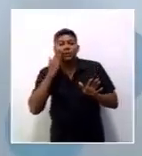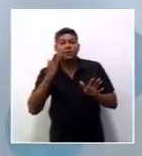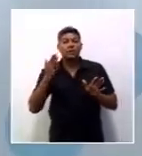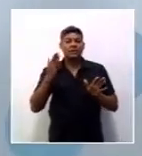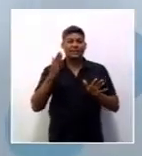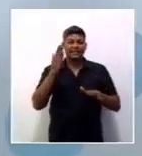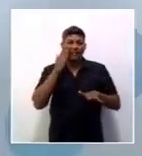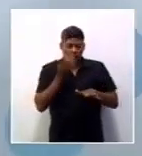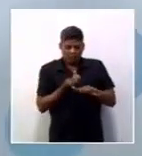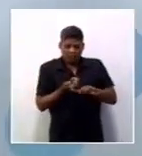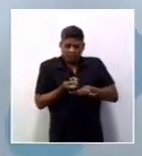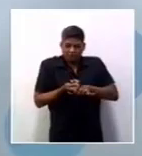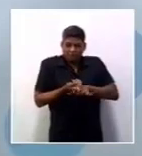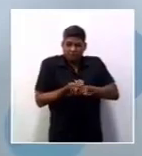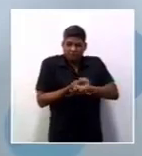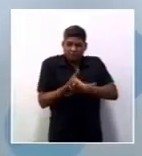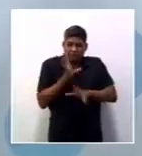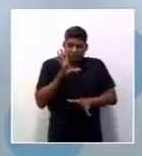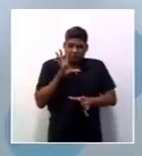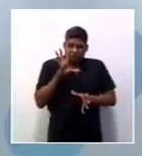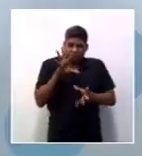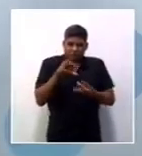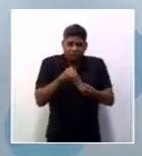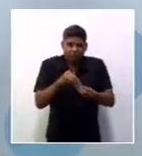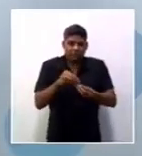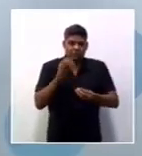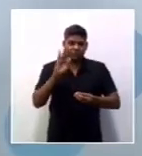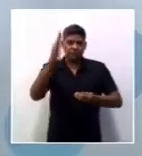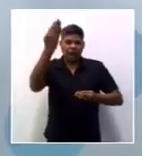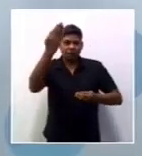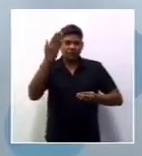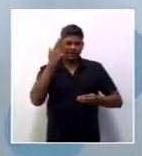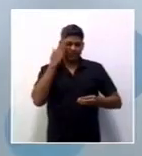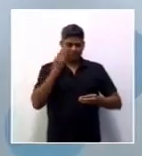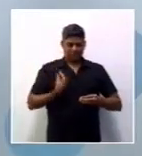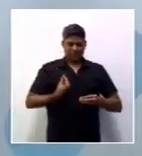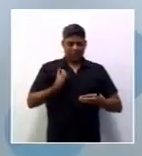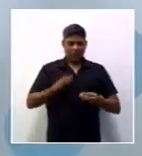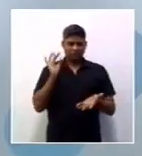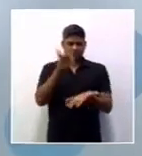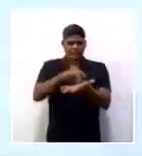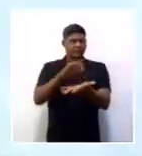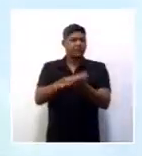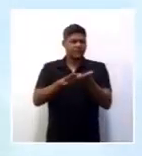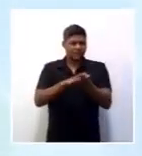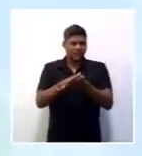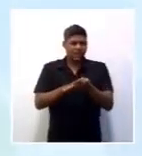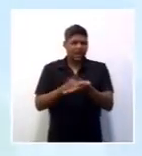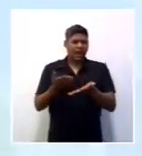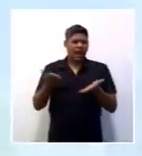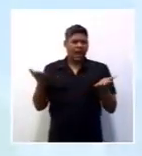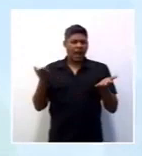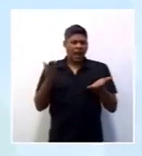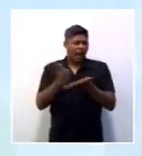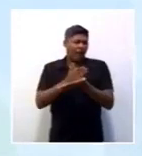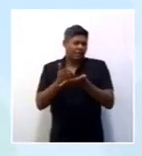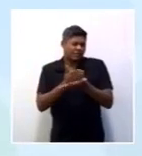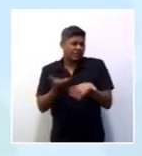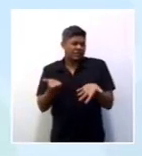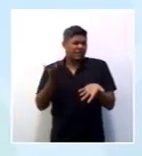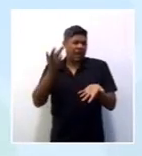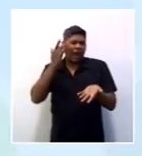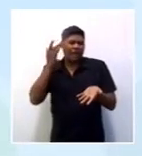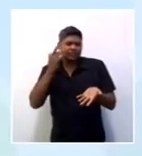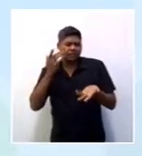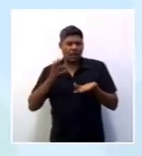é uma notícia completamente falsa, uma notícia que realmente não tem nada a ver com a realidade. Às vezes ela pode ser um recorte de algo que é verdadeiro